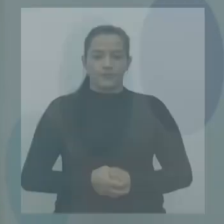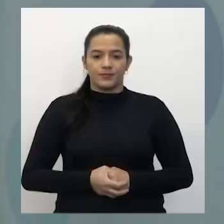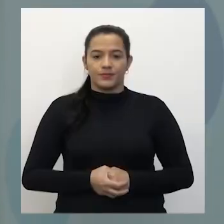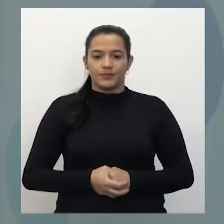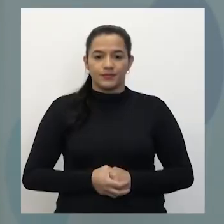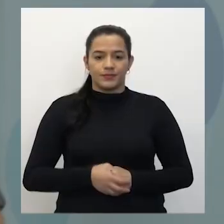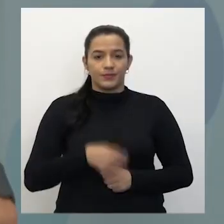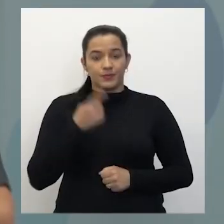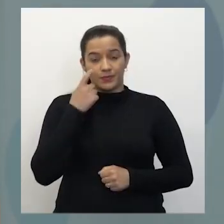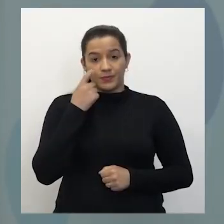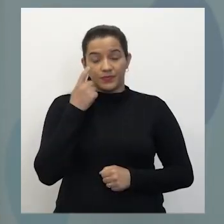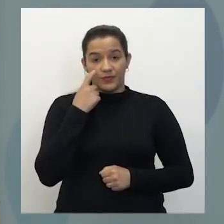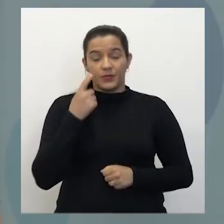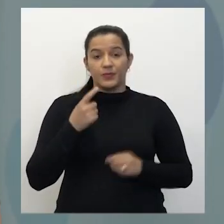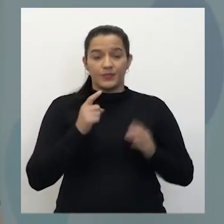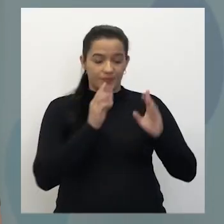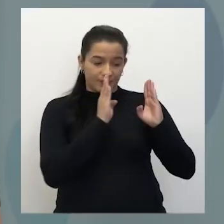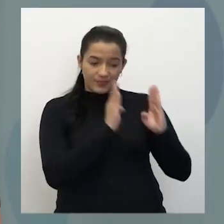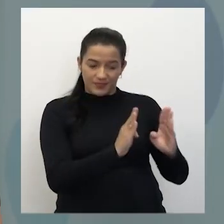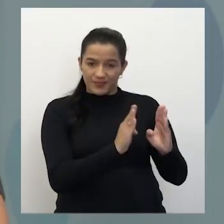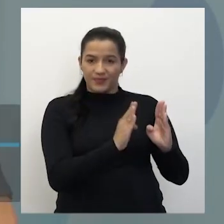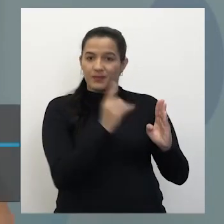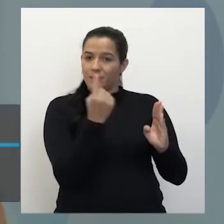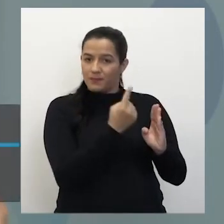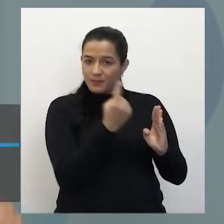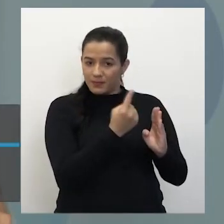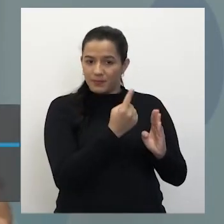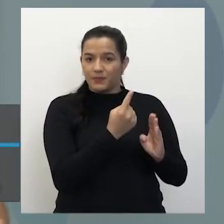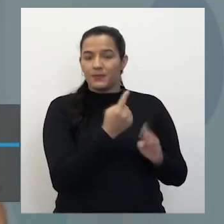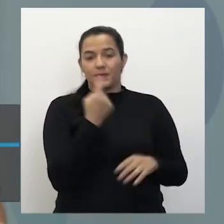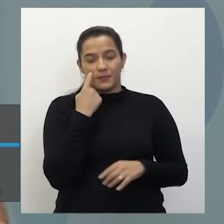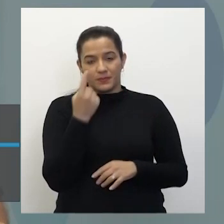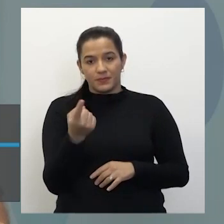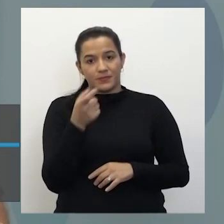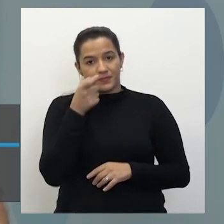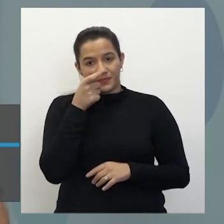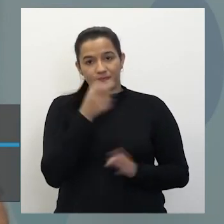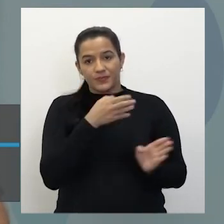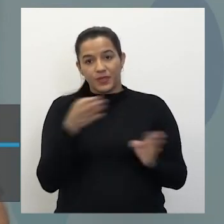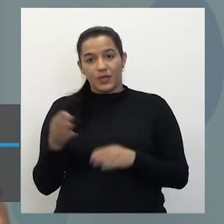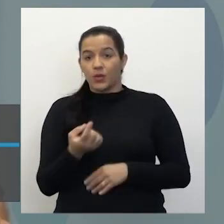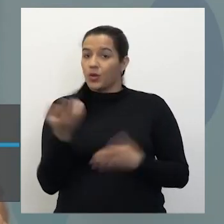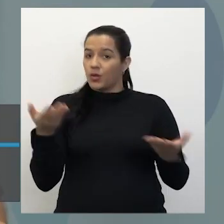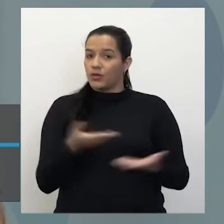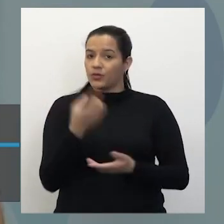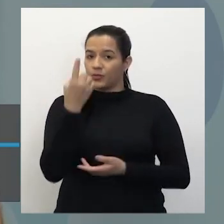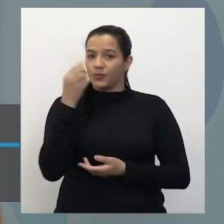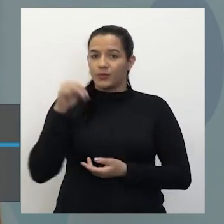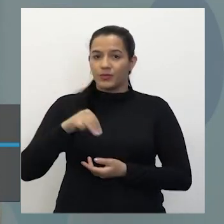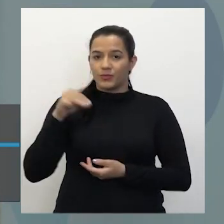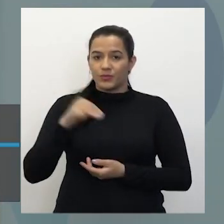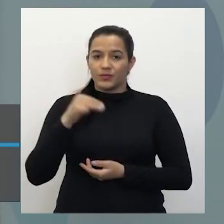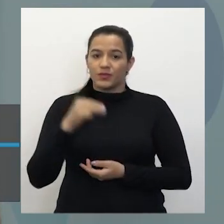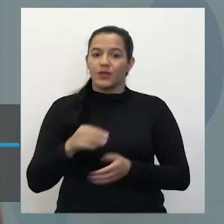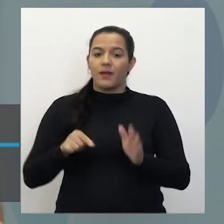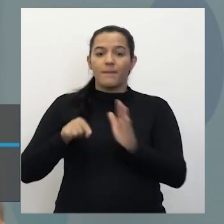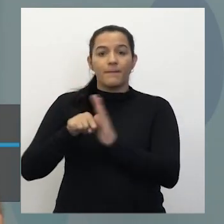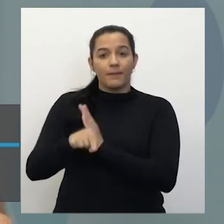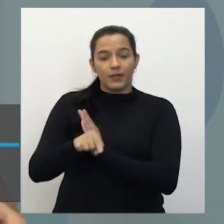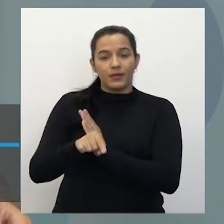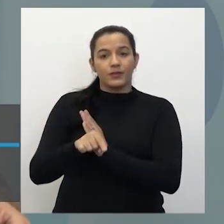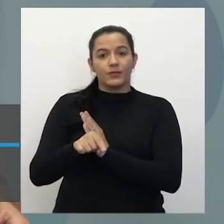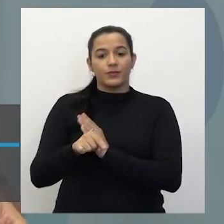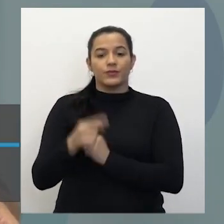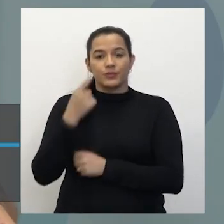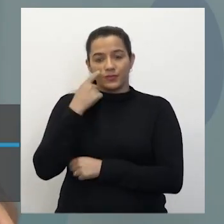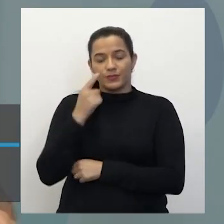Então assistimos a primeira parte do vídeo Poetas do Repente, e eu queria que vocês agora, em um minutinho, respondessem a pergunta que está